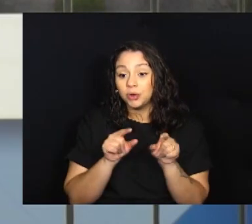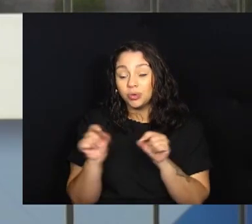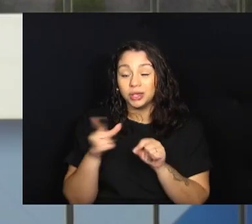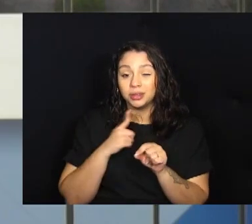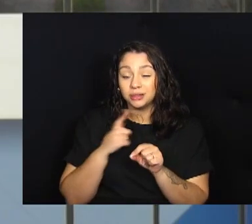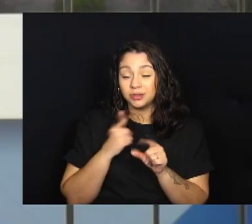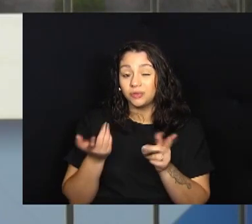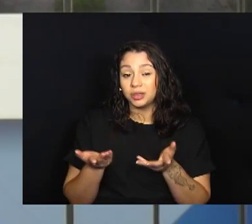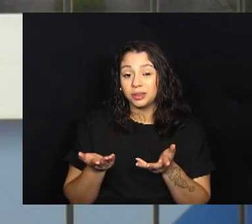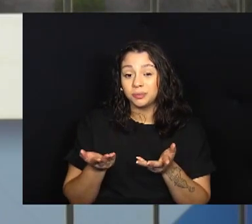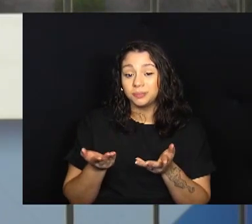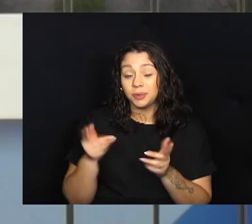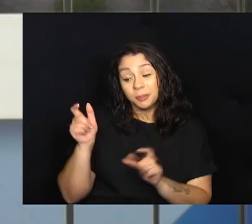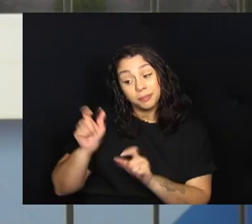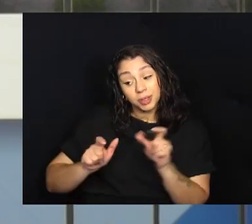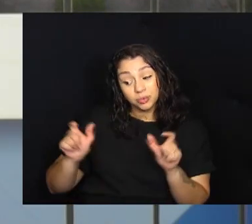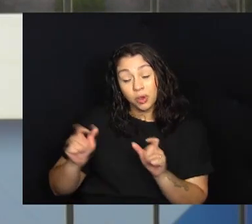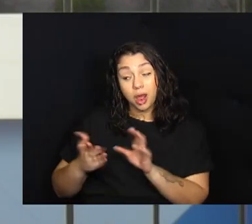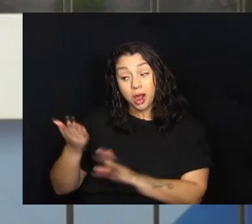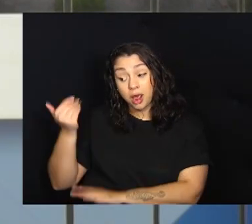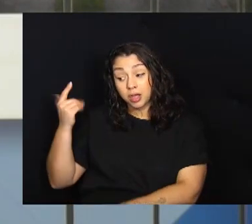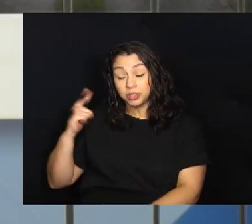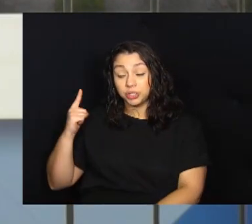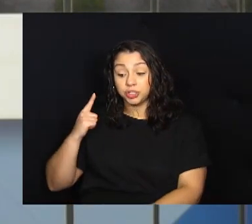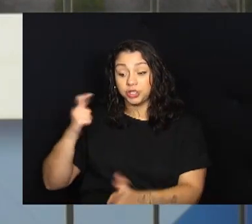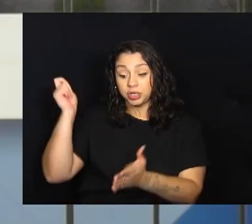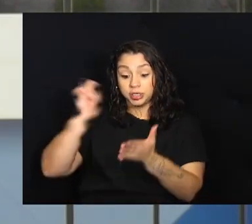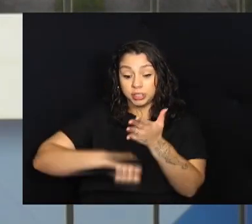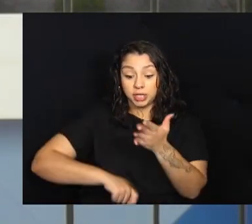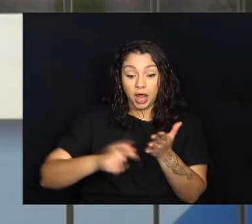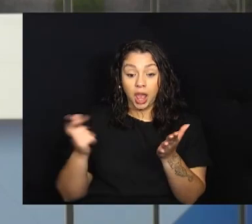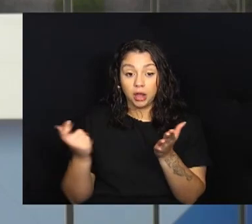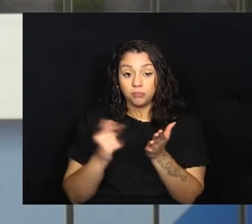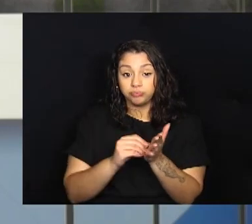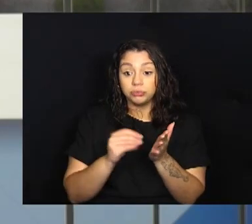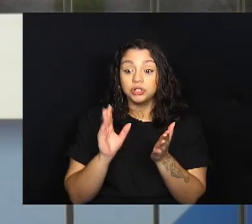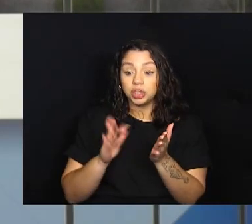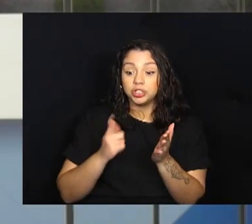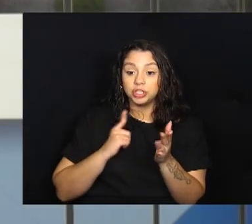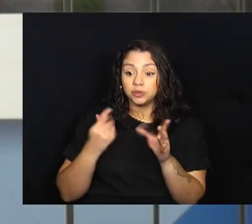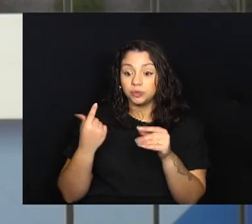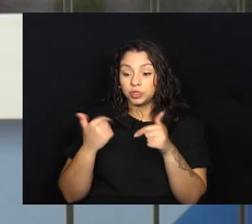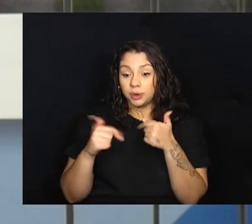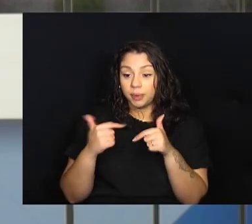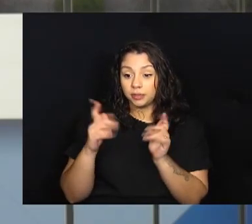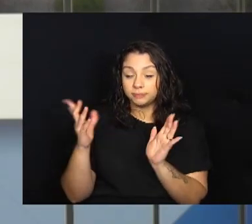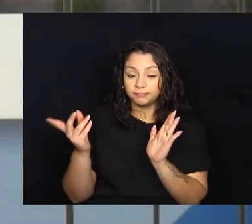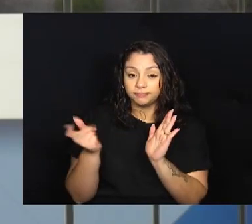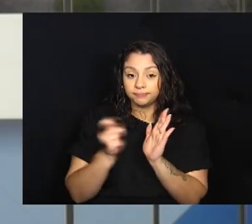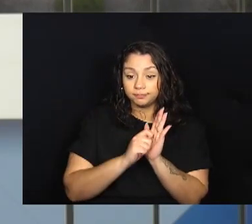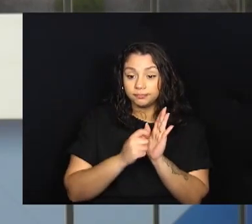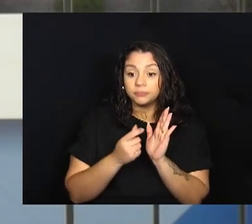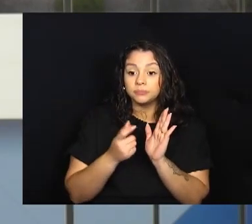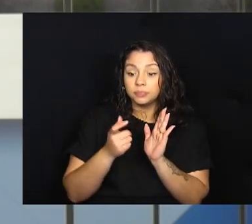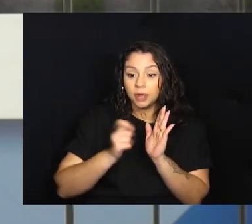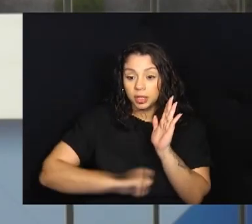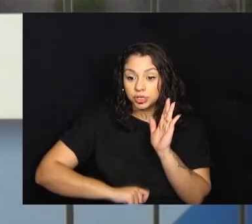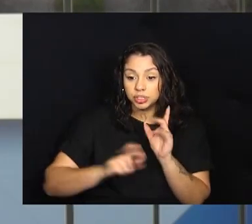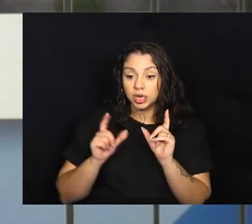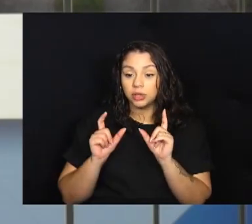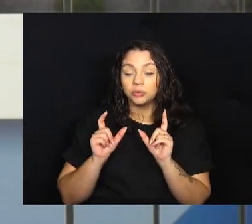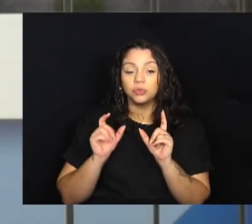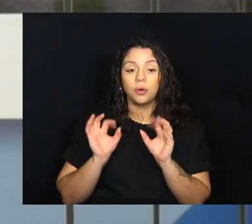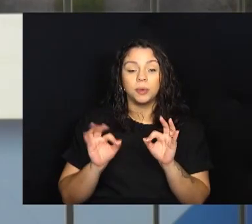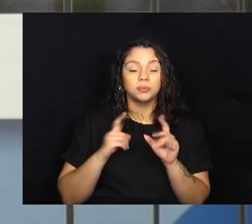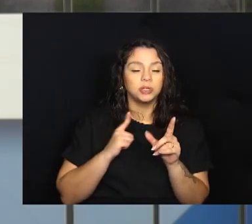muitas pessoas que antes tinham carteira assinada, que tinham emprego, né, registrado, que tinham acesso a uma